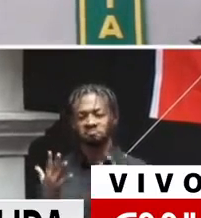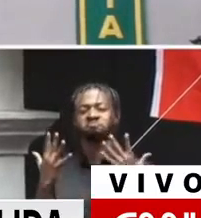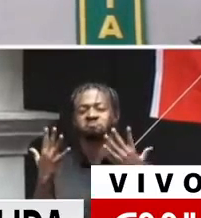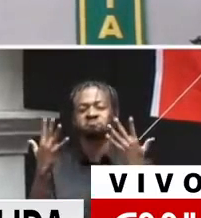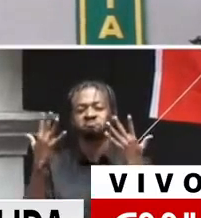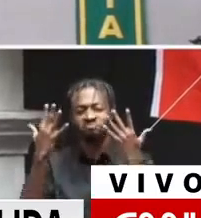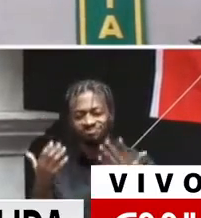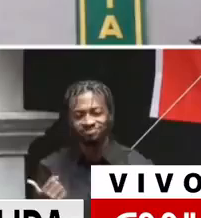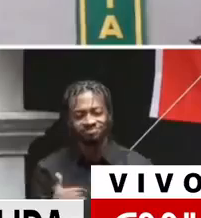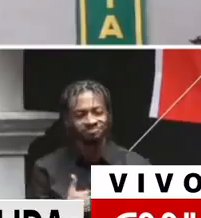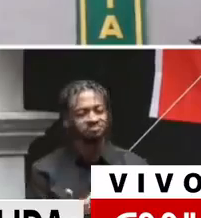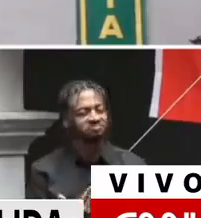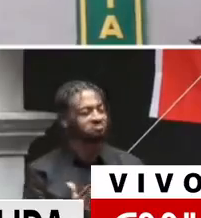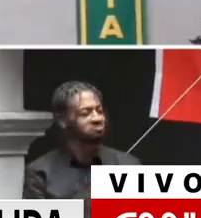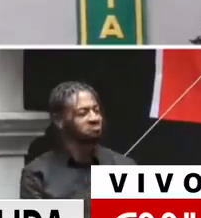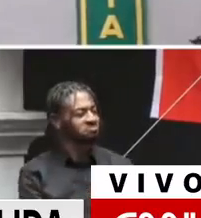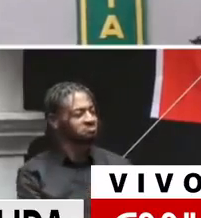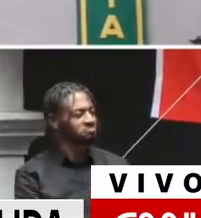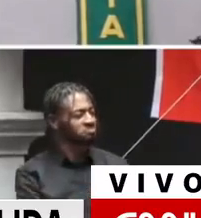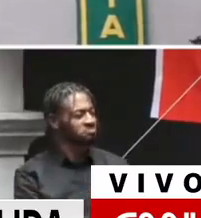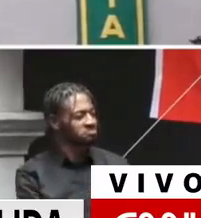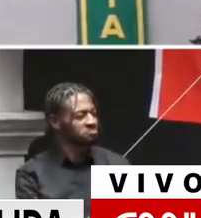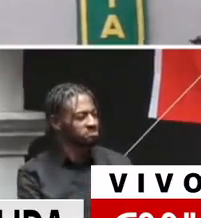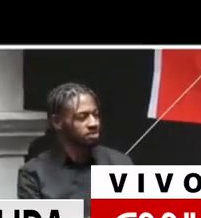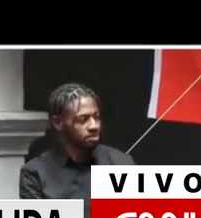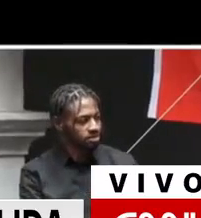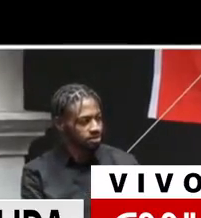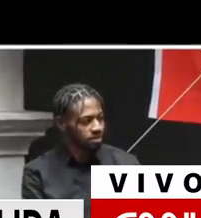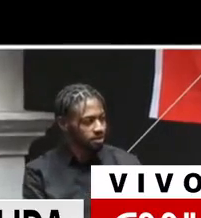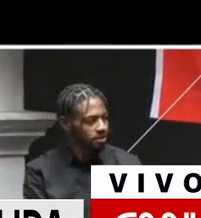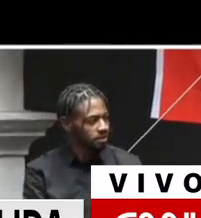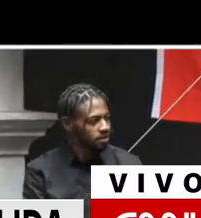de assinaturas, já são